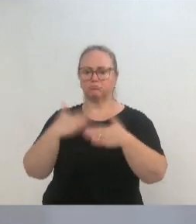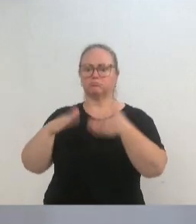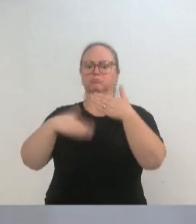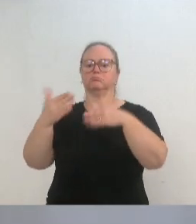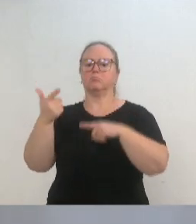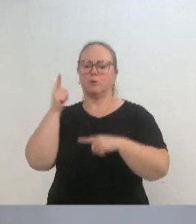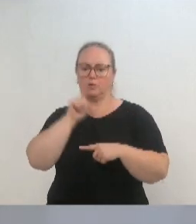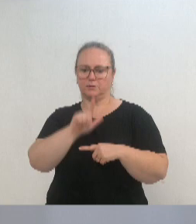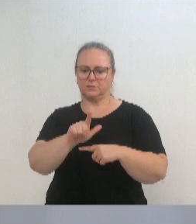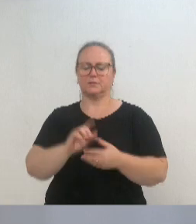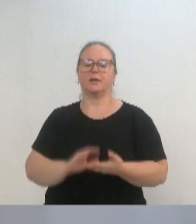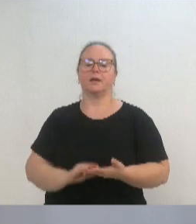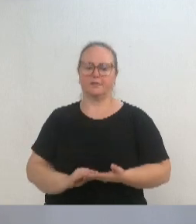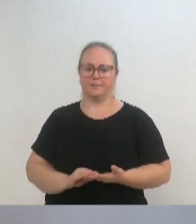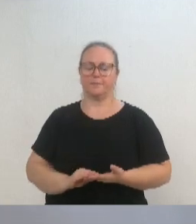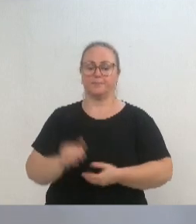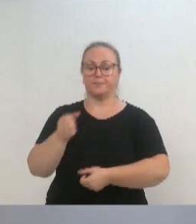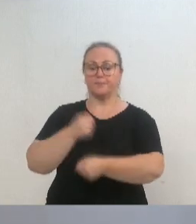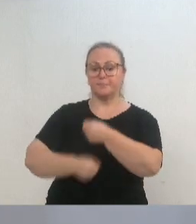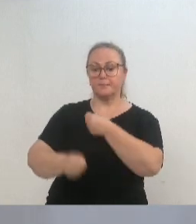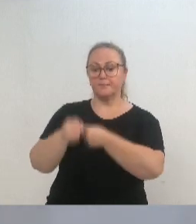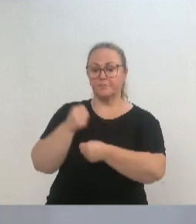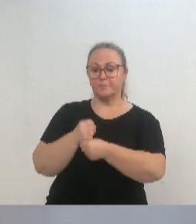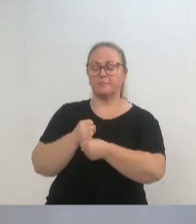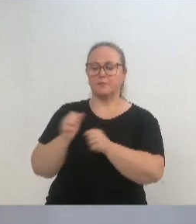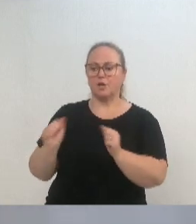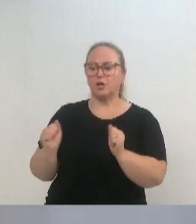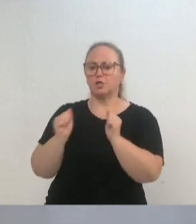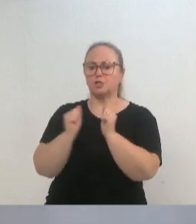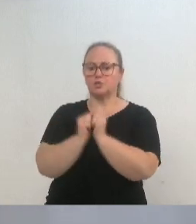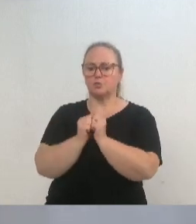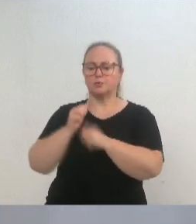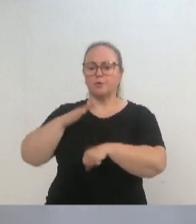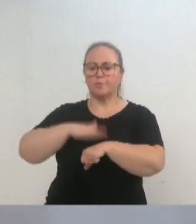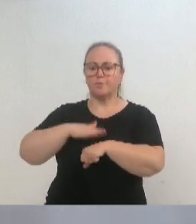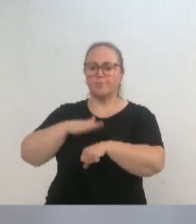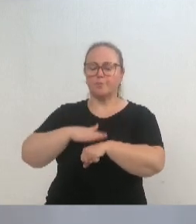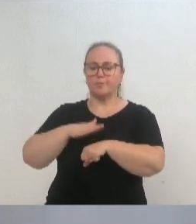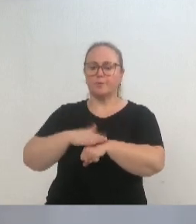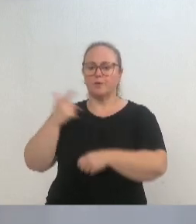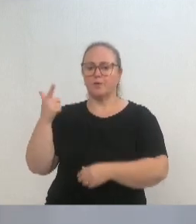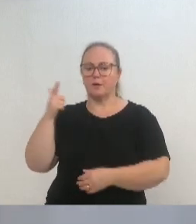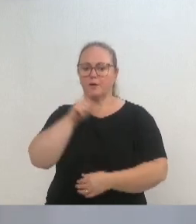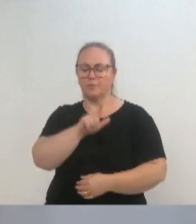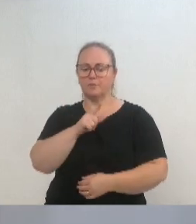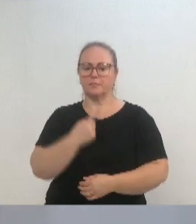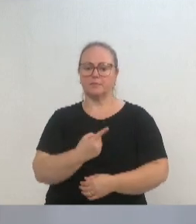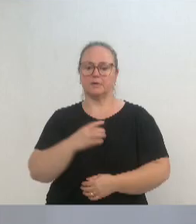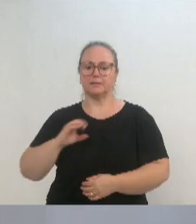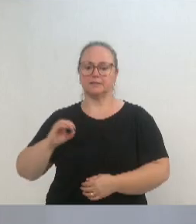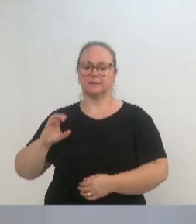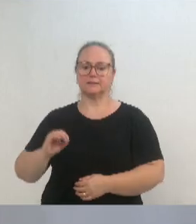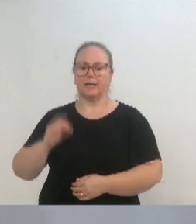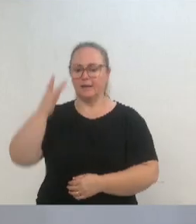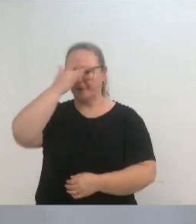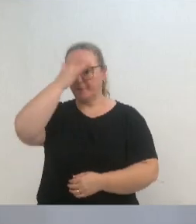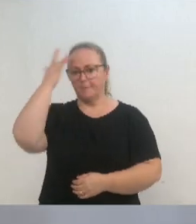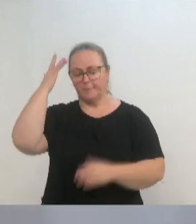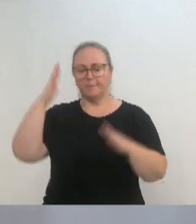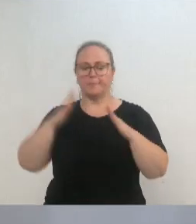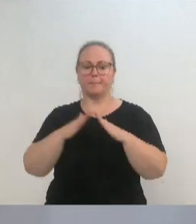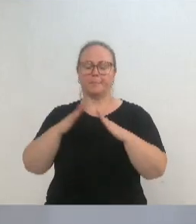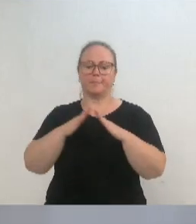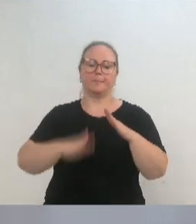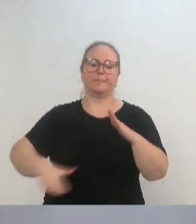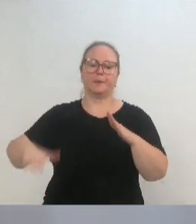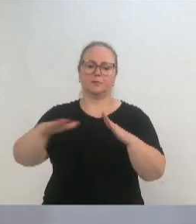disso. Ainda no ano passado, a gente conseguiu juntar em um único momento mais de 100 moradores no Clube Caça e Tiro Texto Salto, e aqui eu